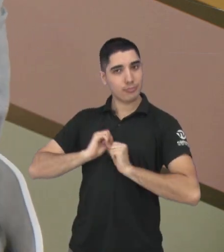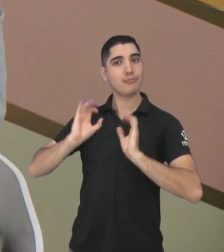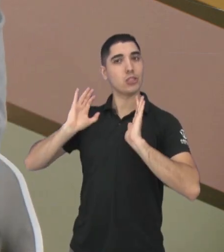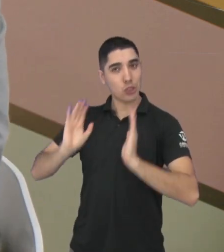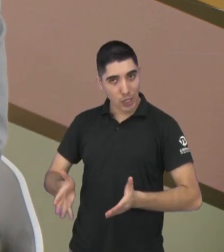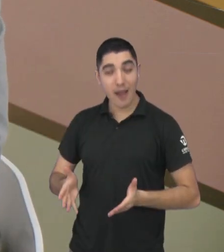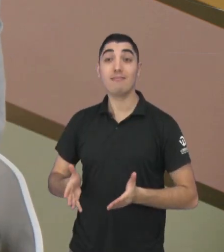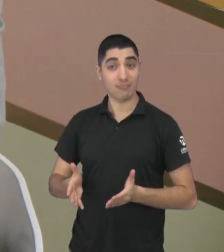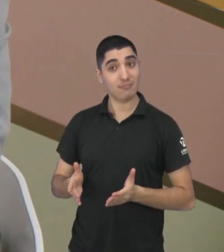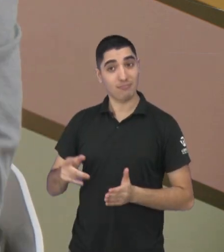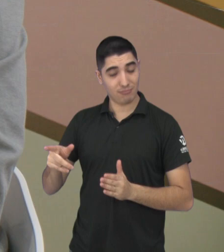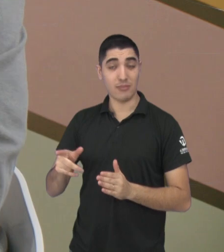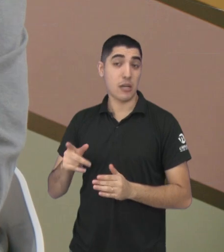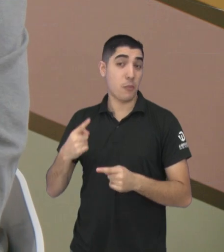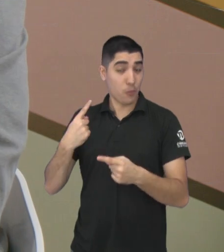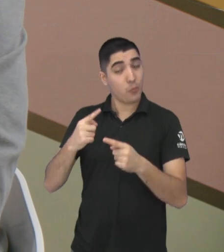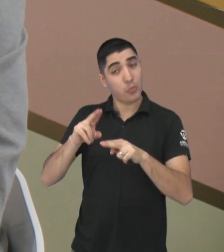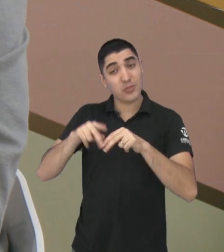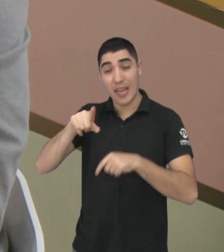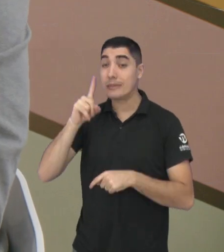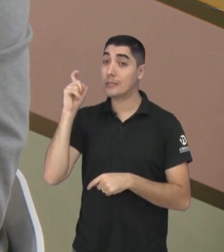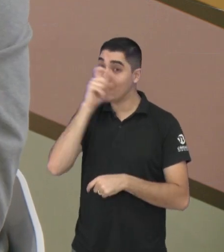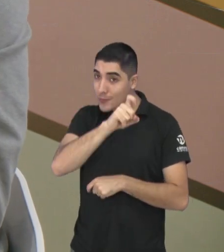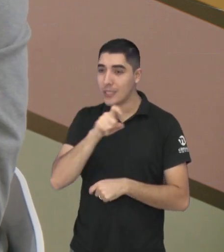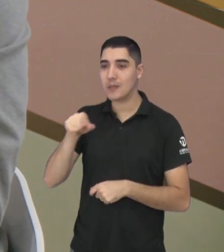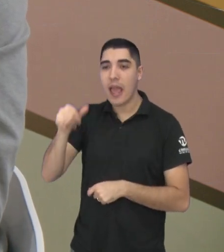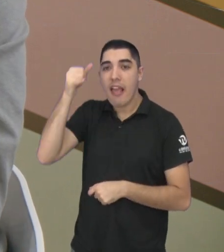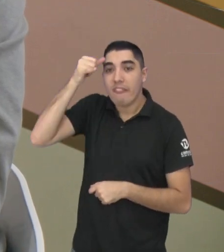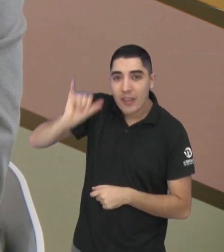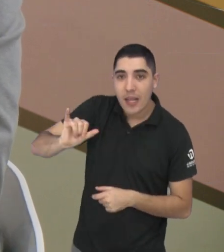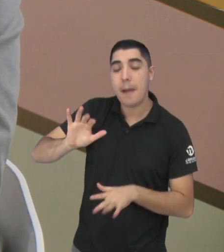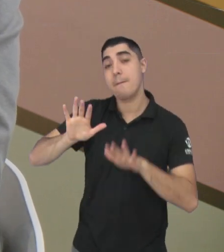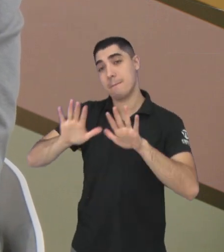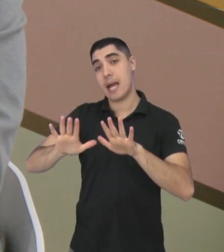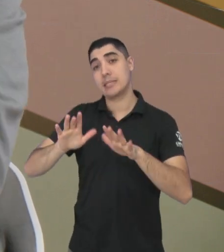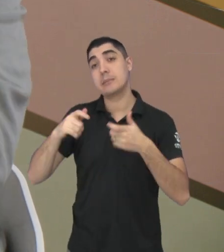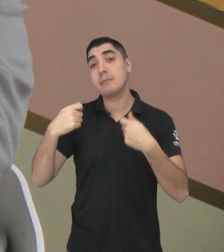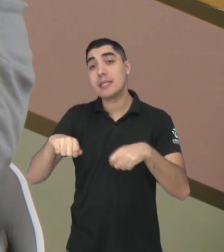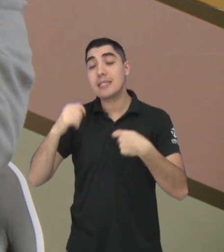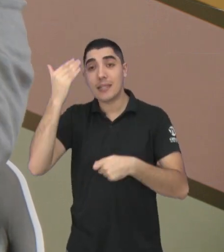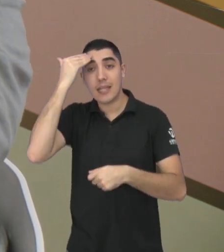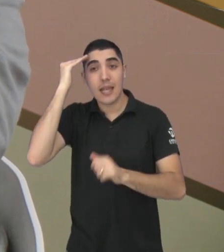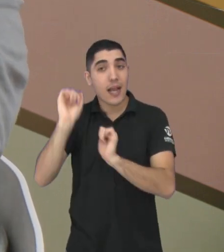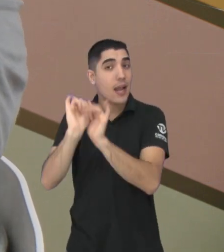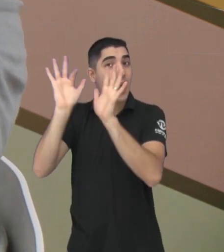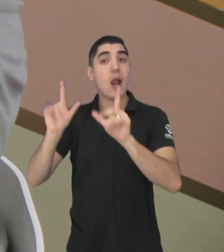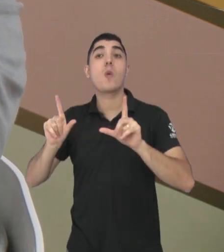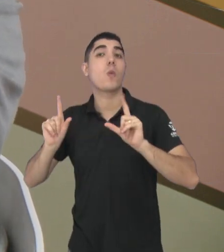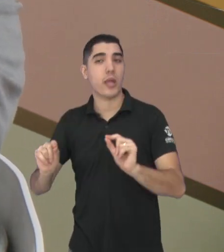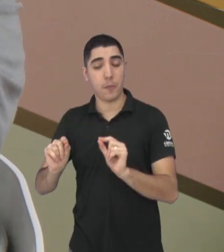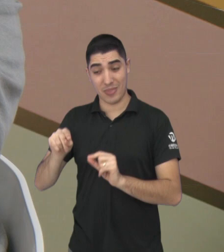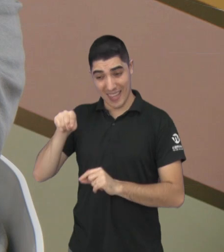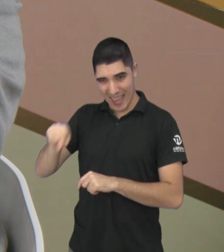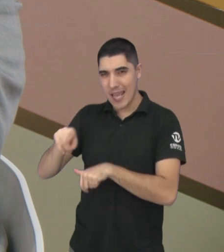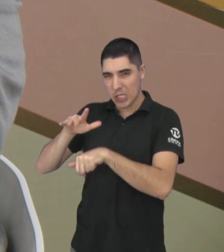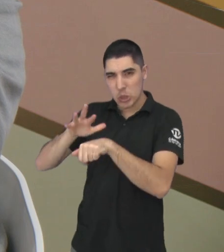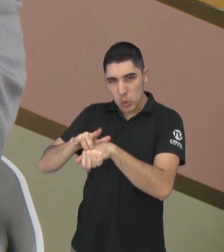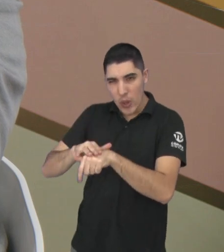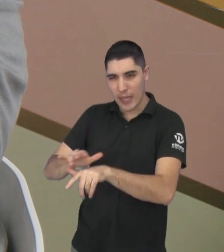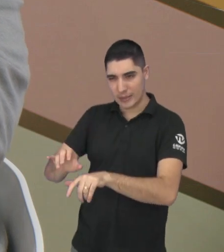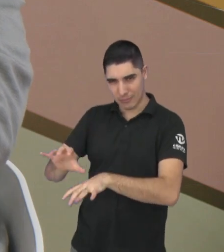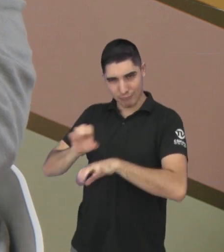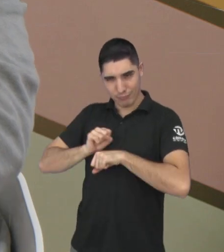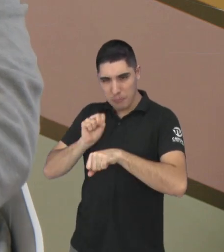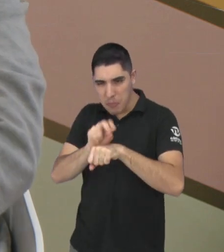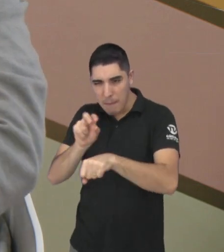surtos, essas sazonalidades, é difícil prevenir. Mas a gente tem que entender que essas doenças infecciosas, a gente